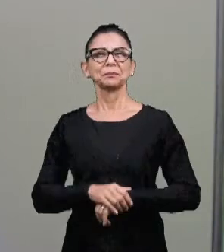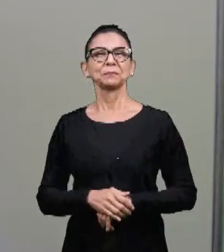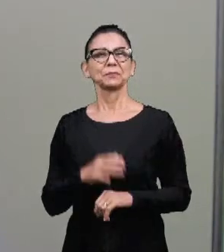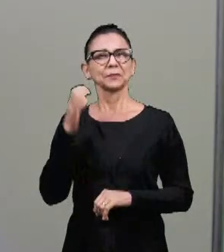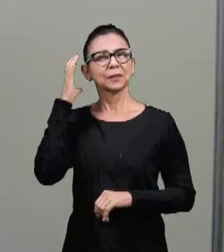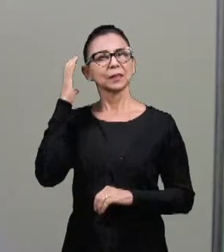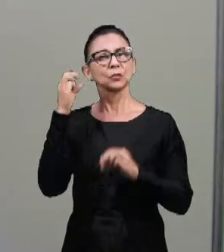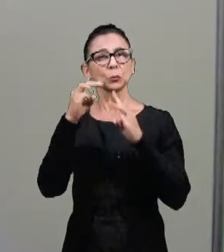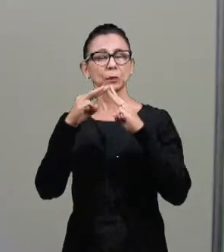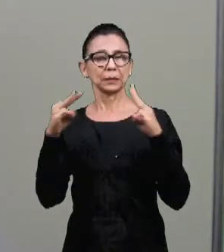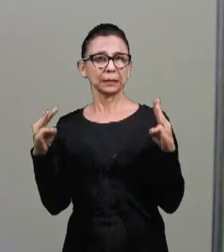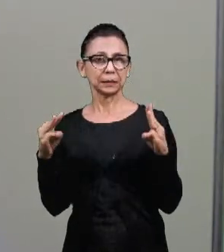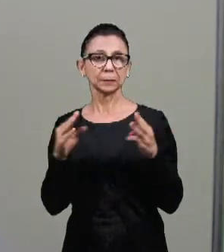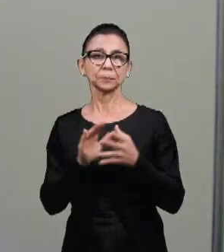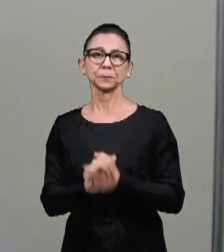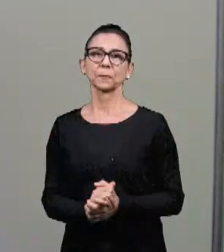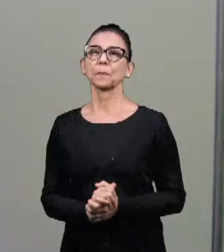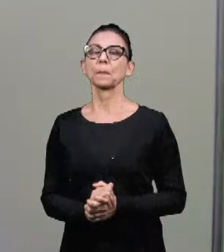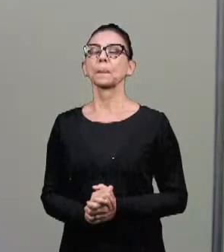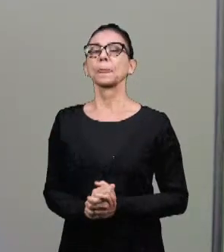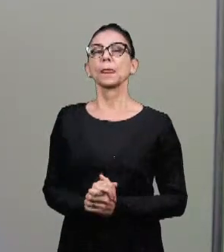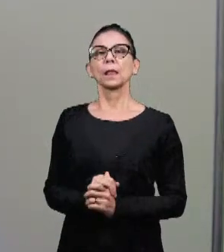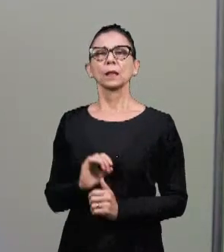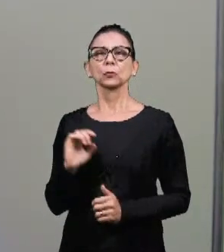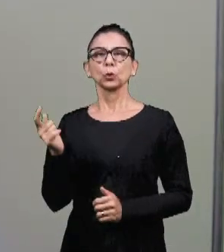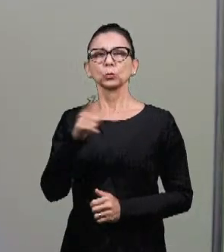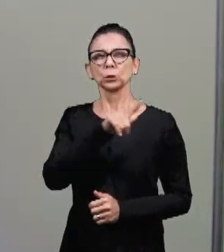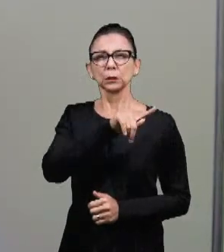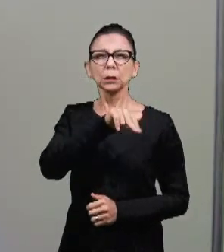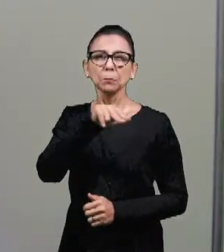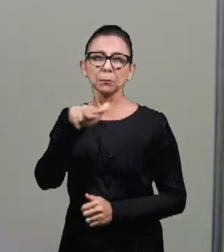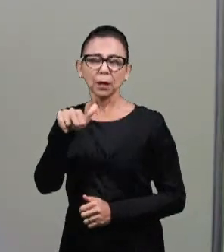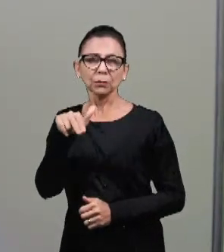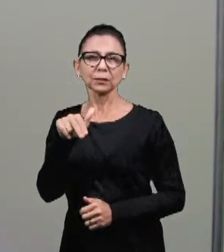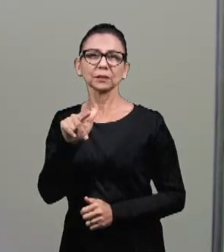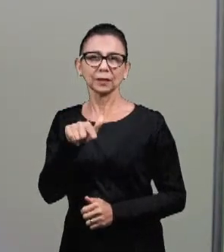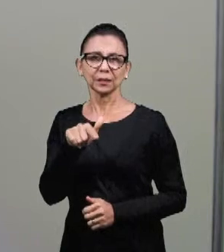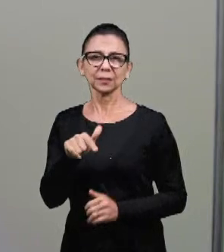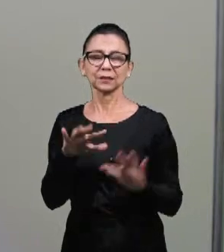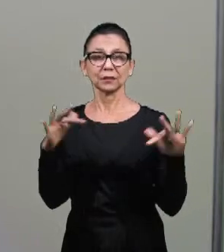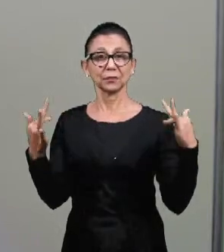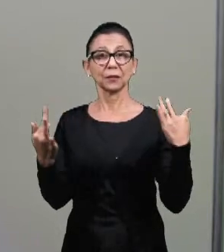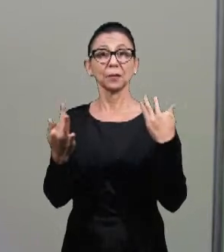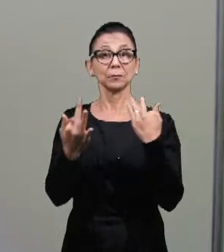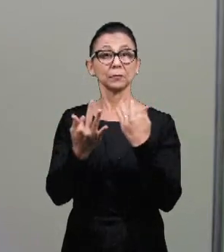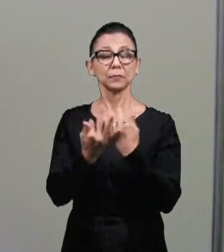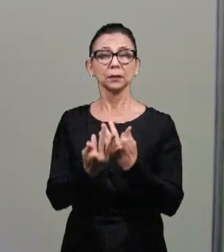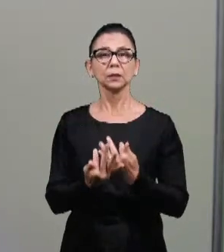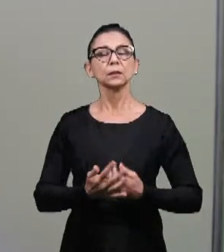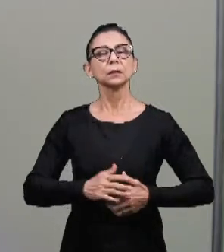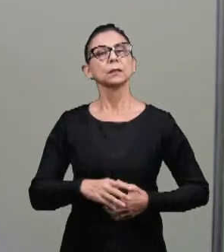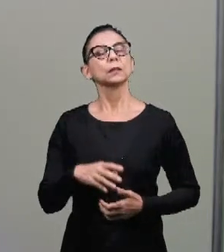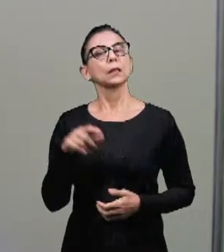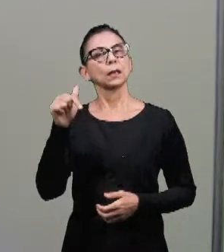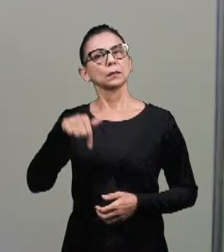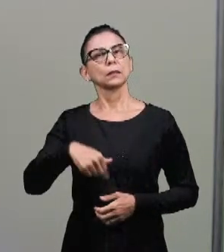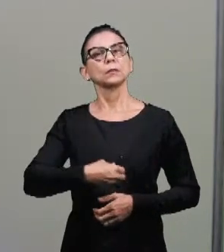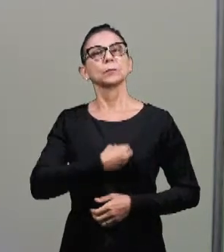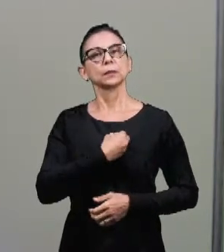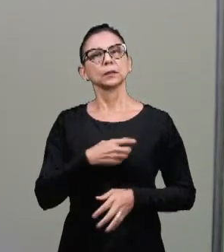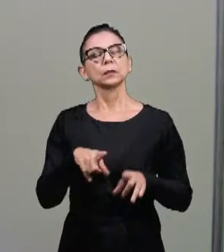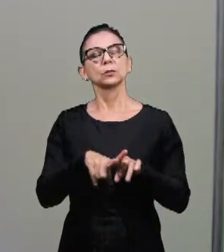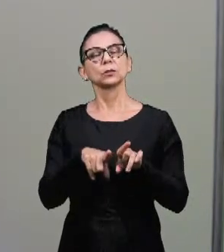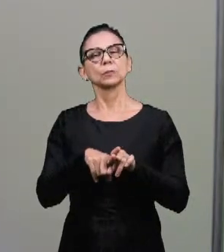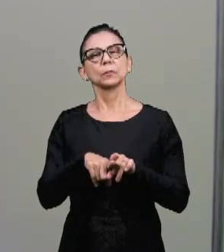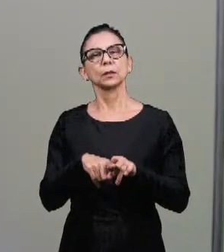São irmãos, né, dessa família que nós fazemos parte. Recentemente, nós tivemos um dos pastores que trouxe uma mensagem sobre a família de